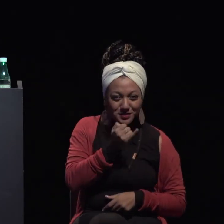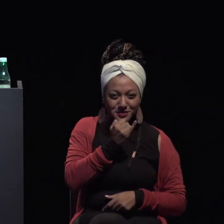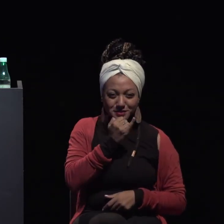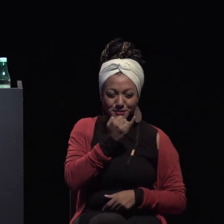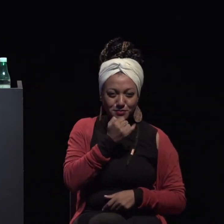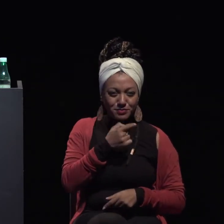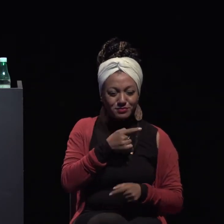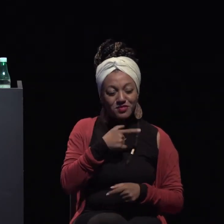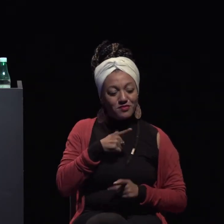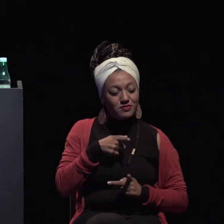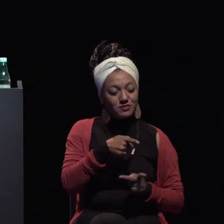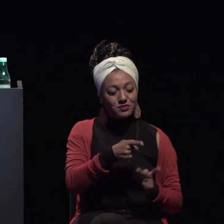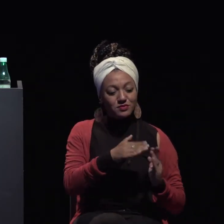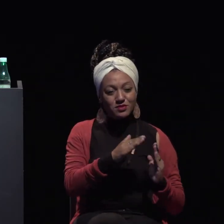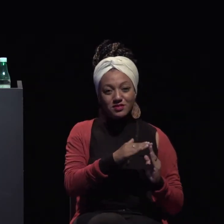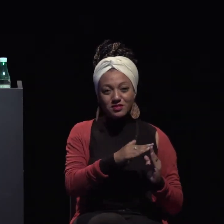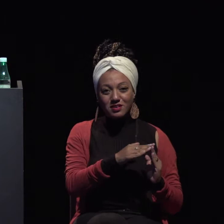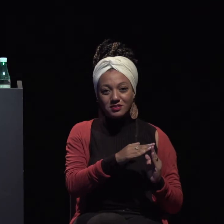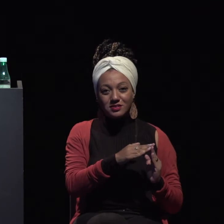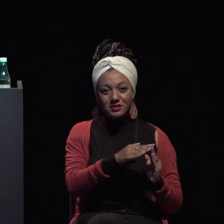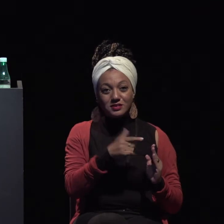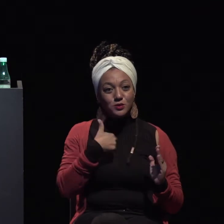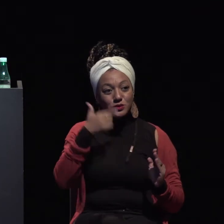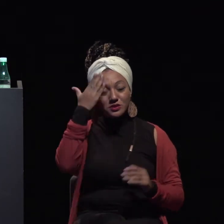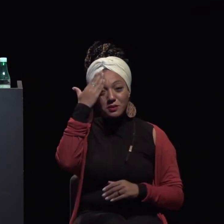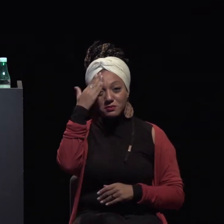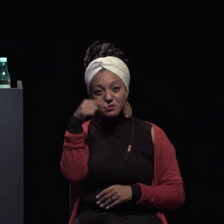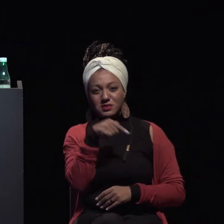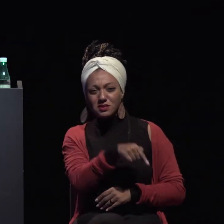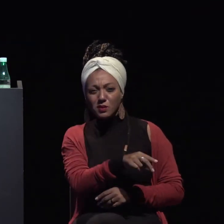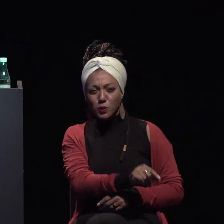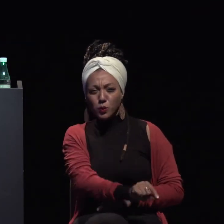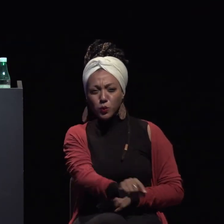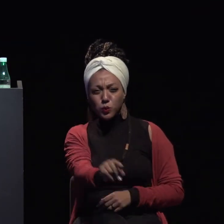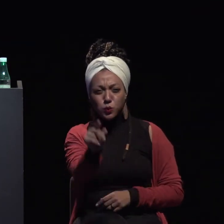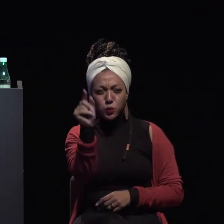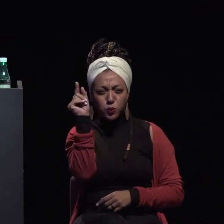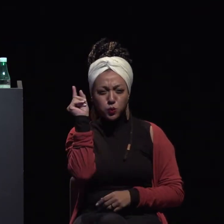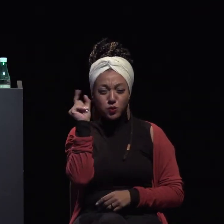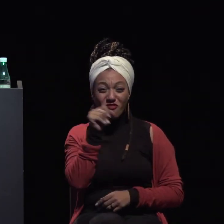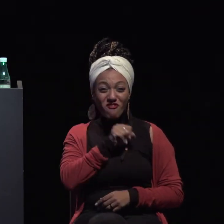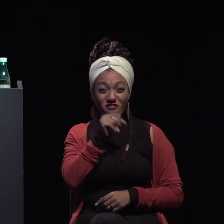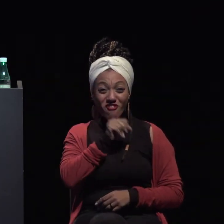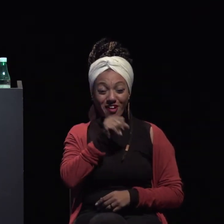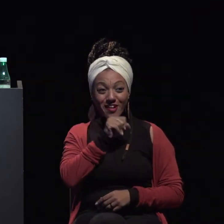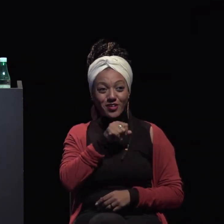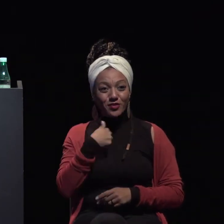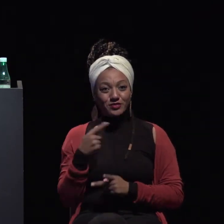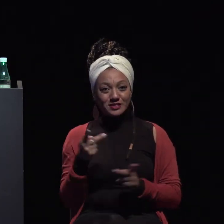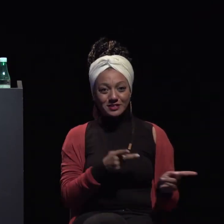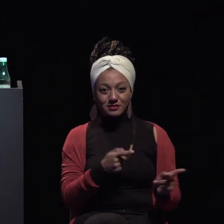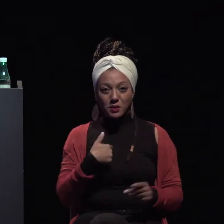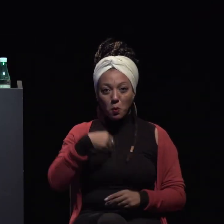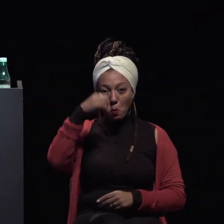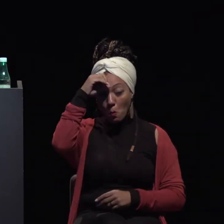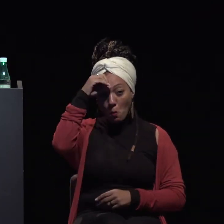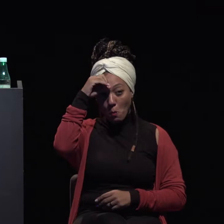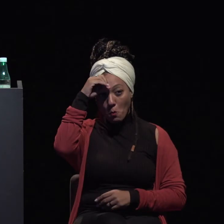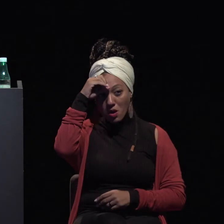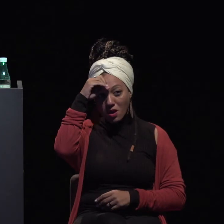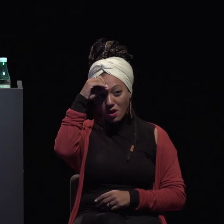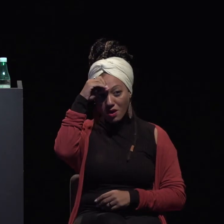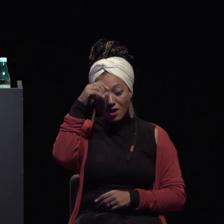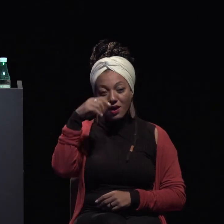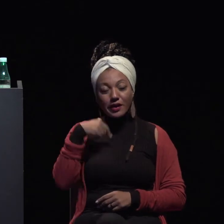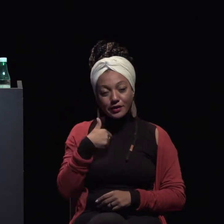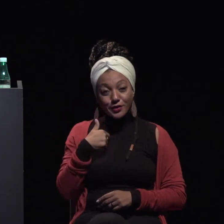dos moradores e moradoras que a gente sabia que era mais antigo no bairro. Eu não sabia. O lugar me